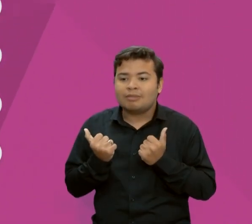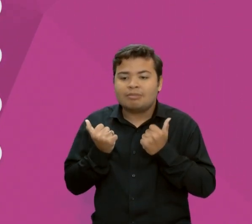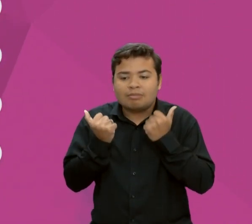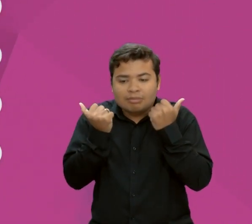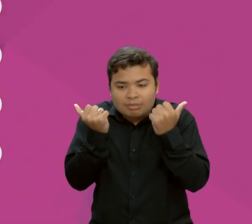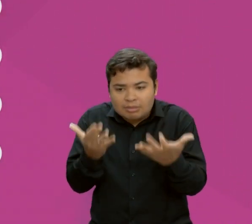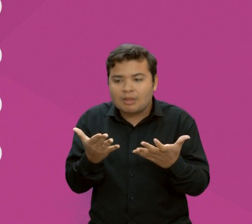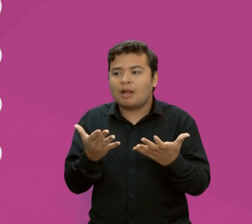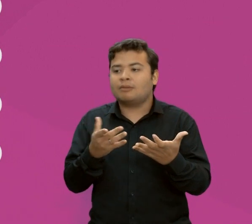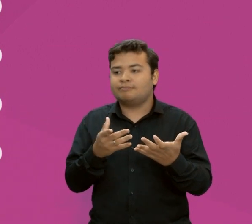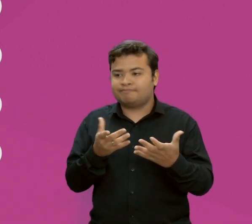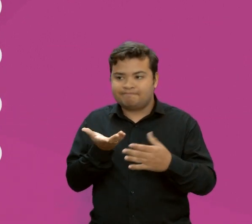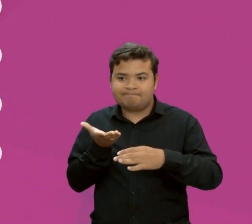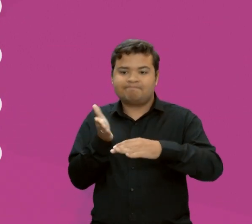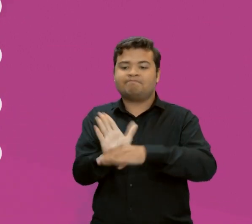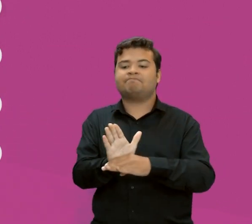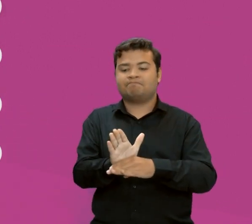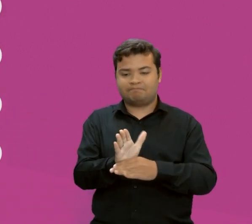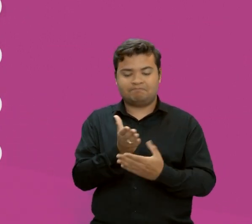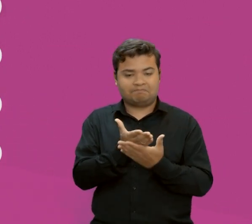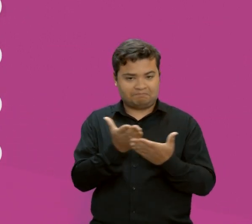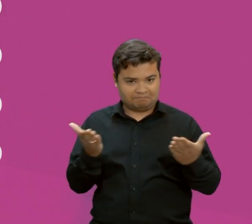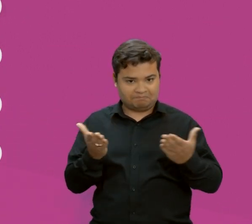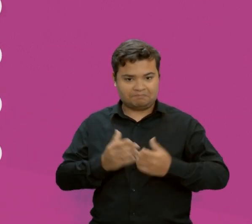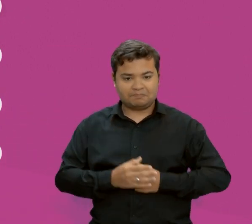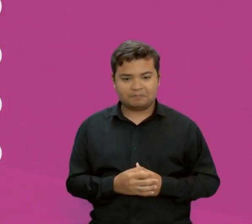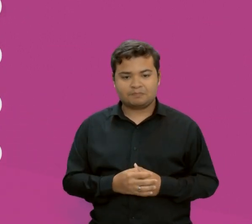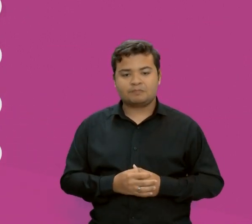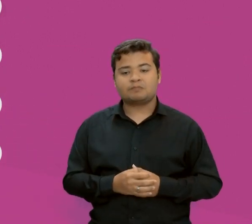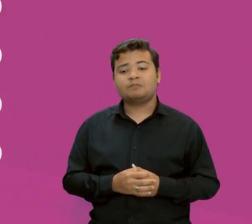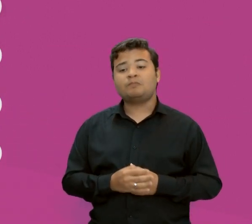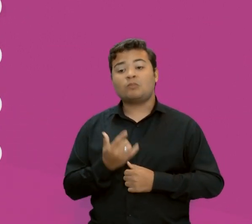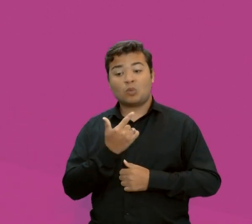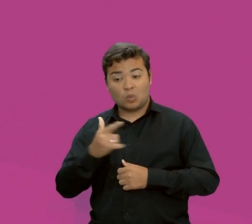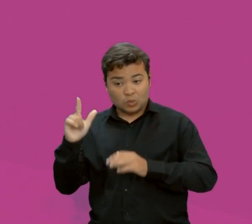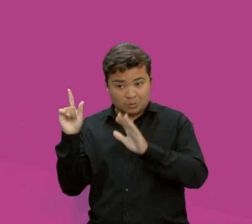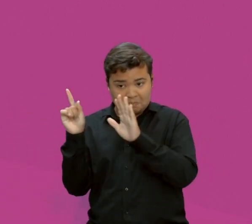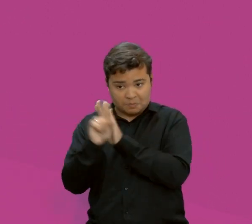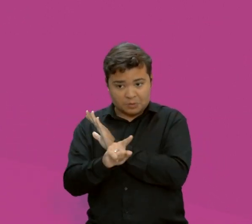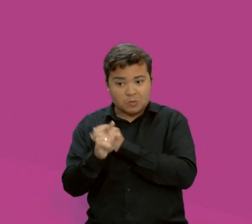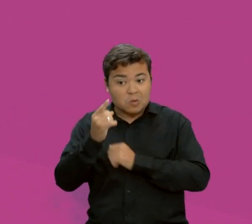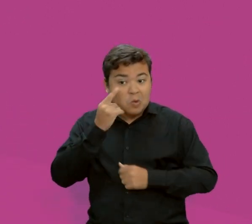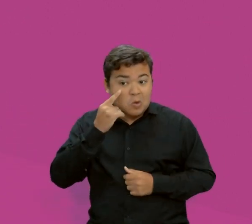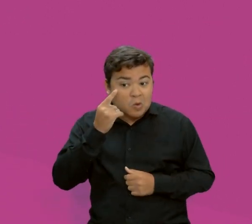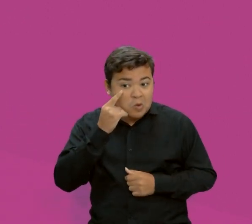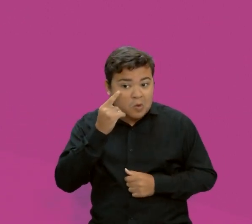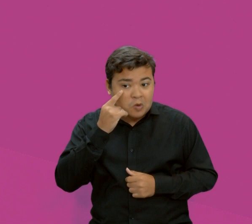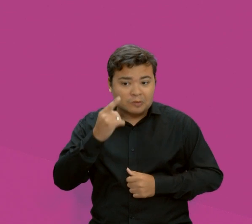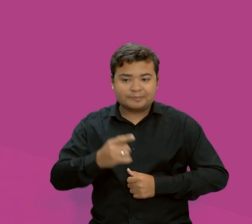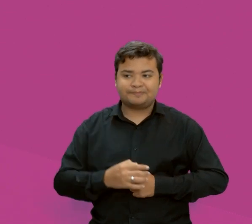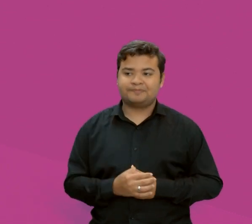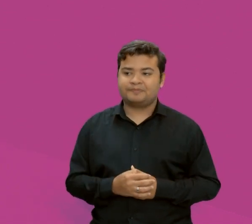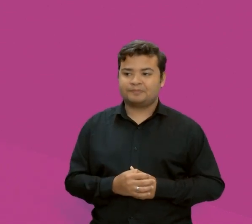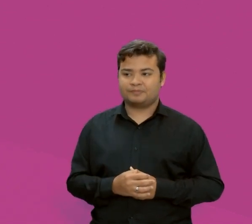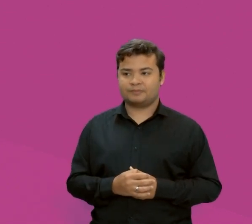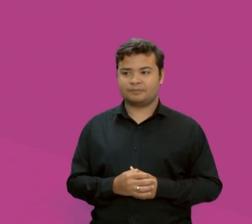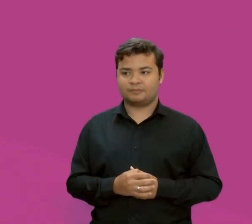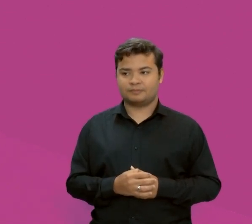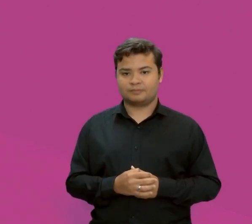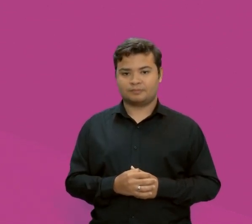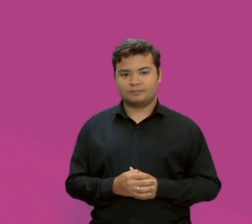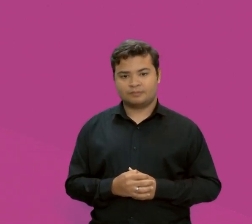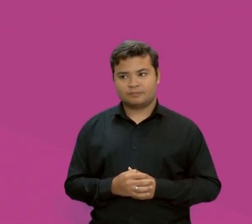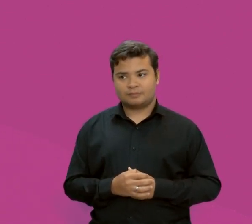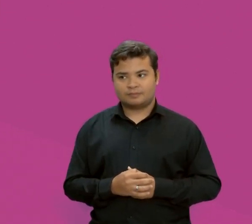vida desses nossos telespectadores. A próxima pergunta que nós colocamos, pode colocar ela aí na tela.